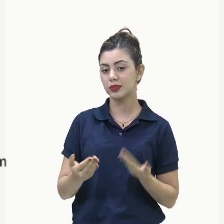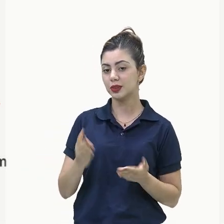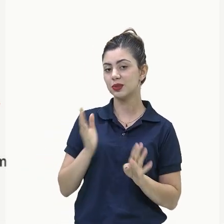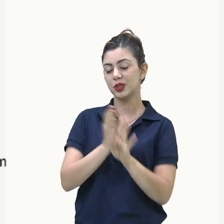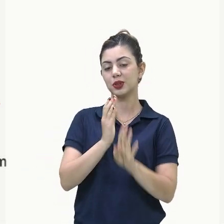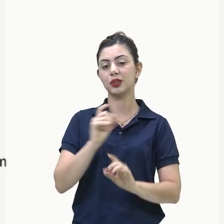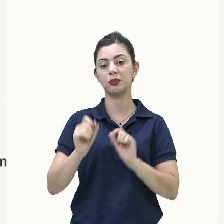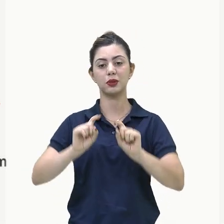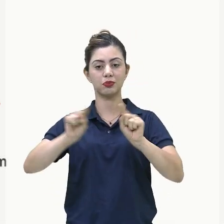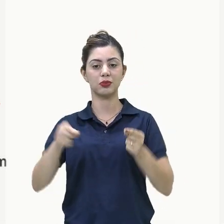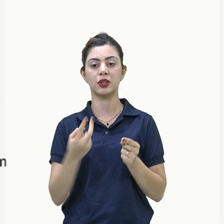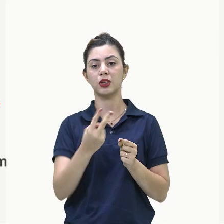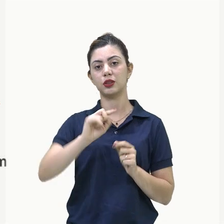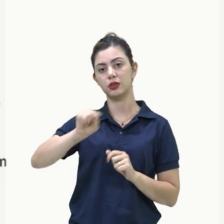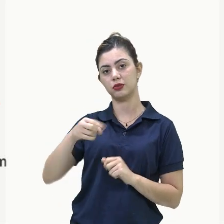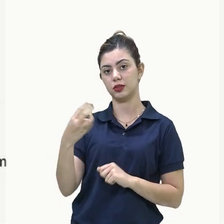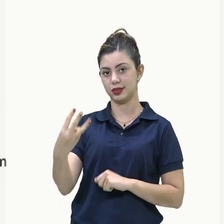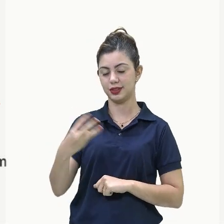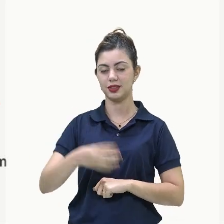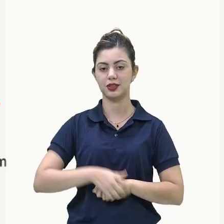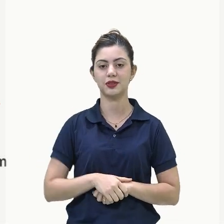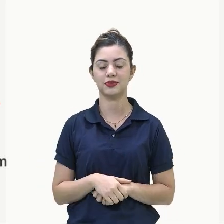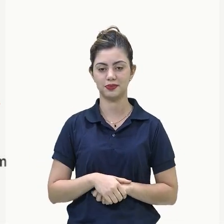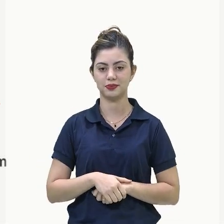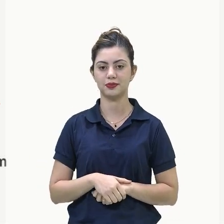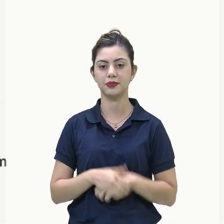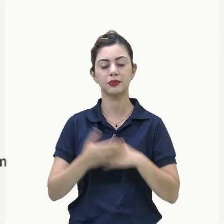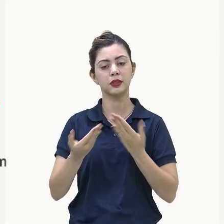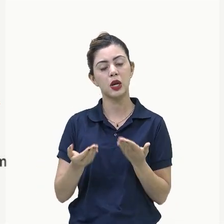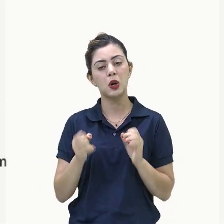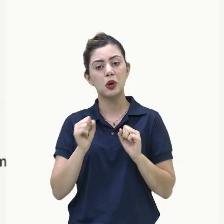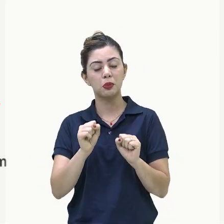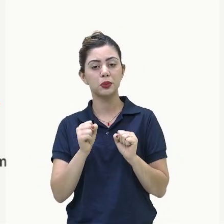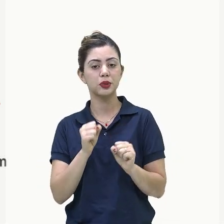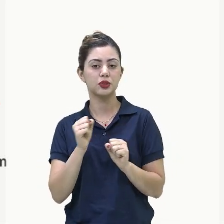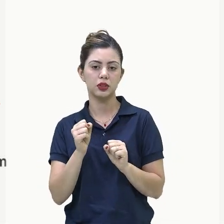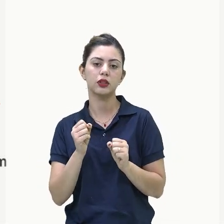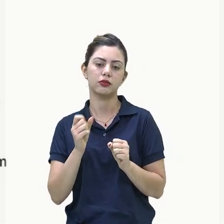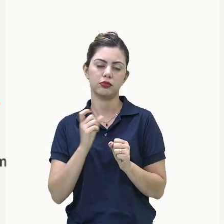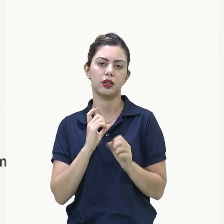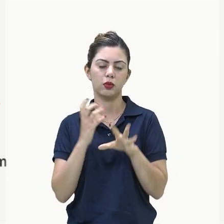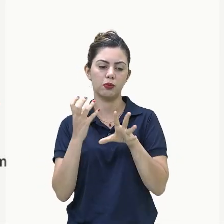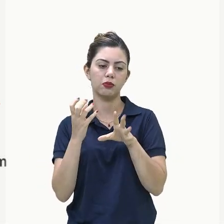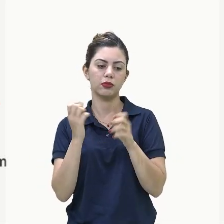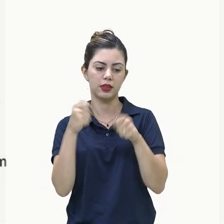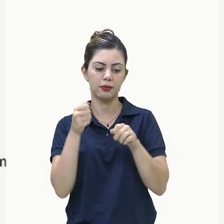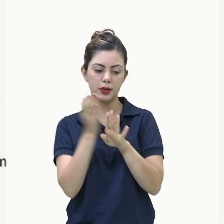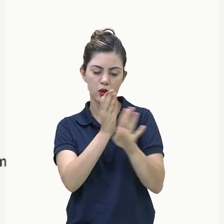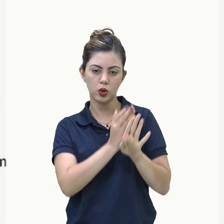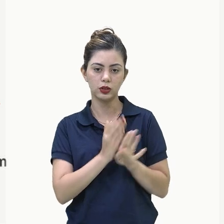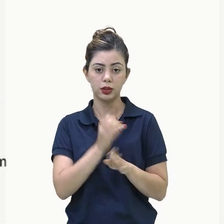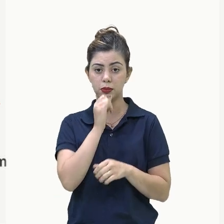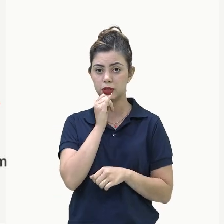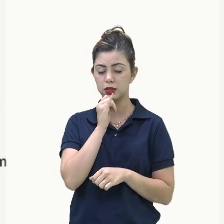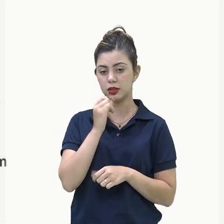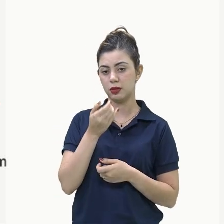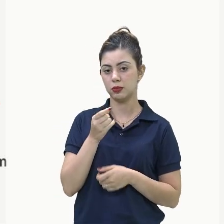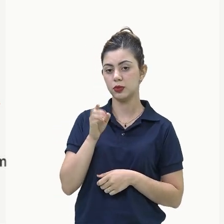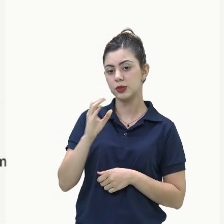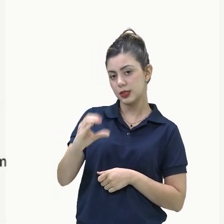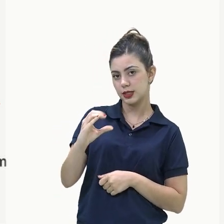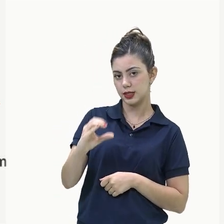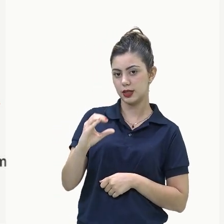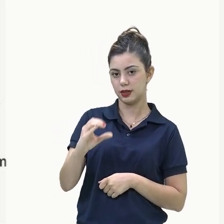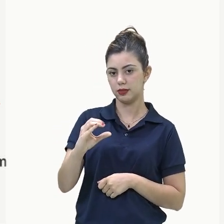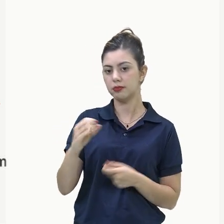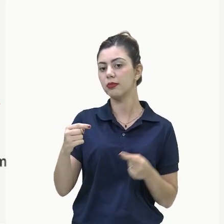ponto A é 2 e 3. A gente poderia fazer aqui os demais, Por exemplo, o ponto C, o par